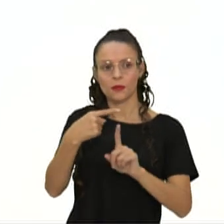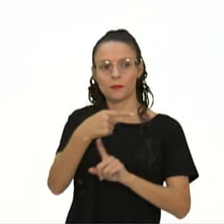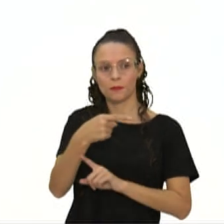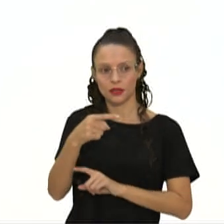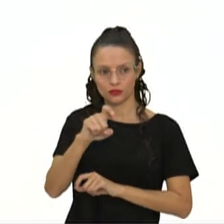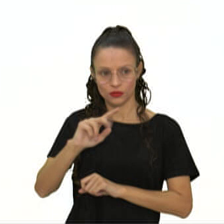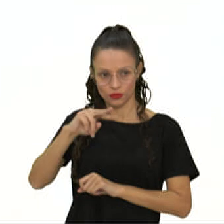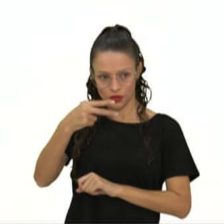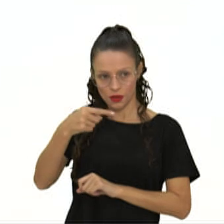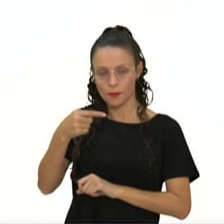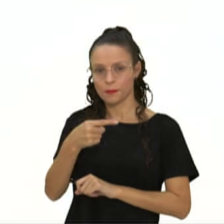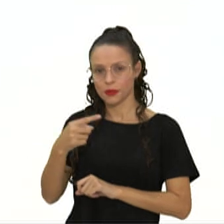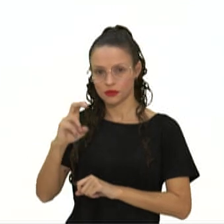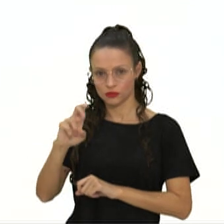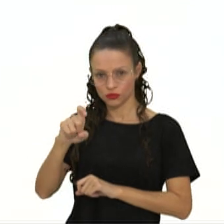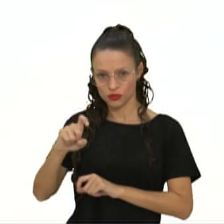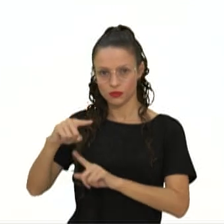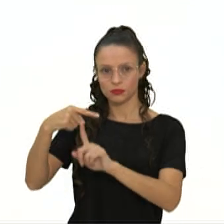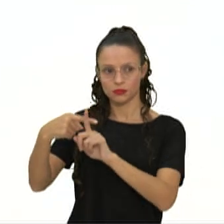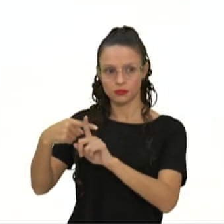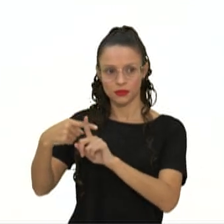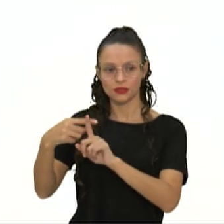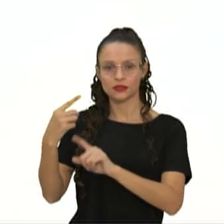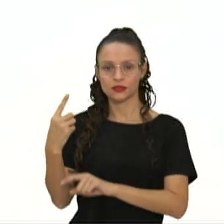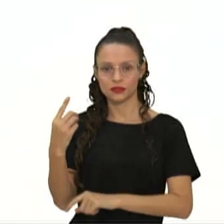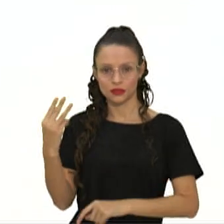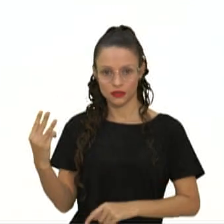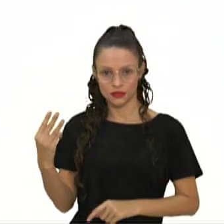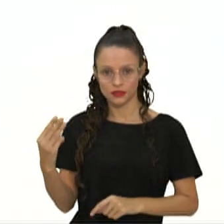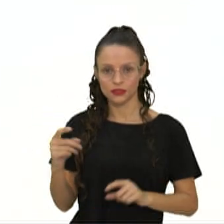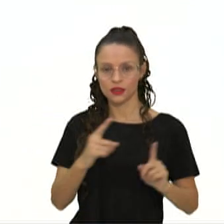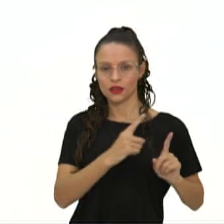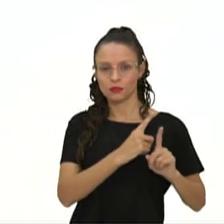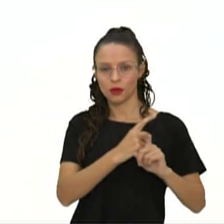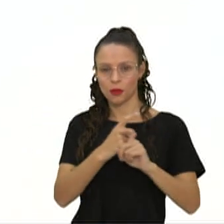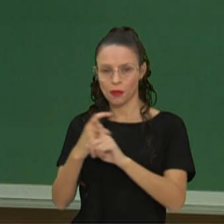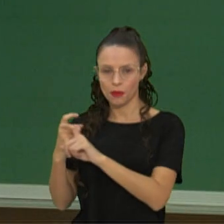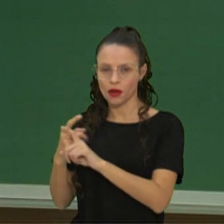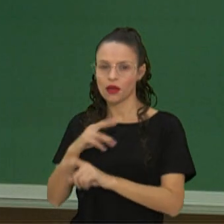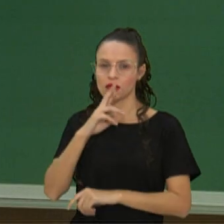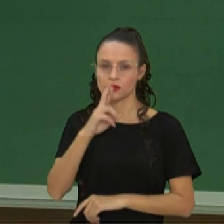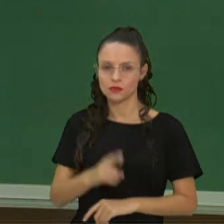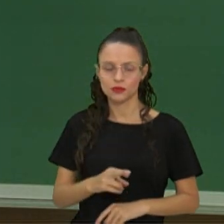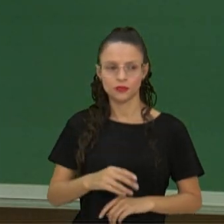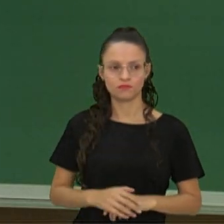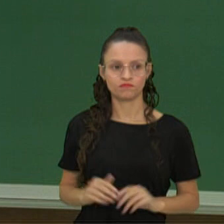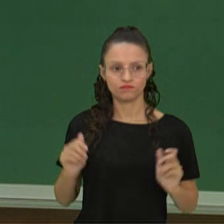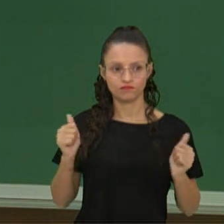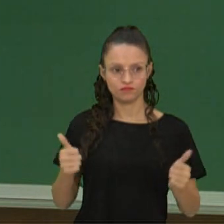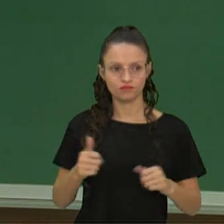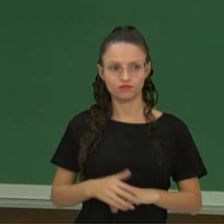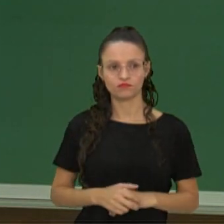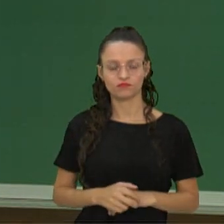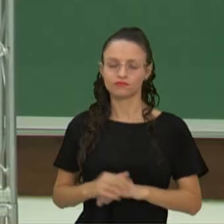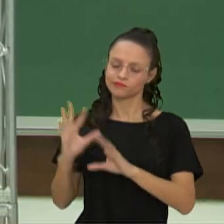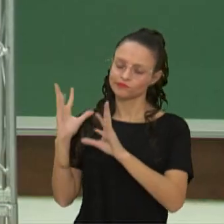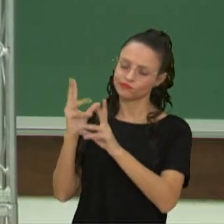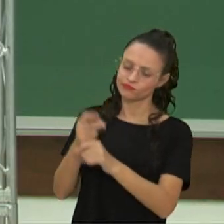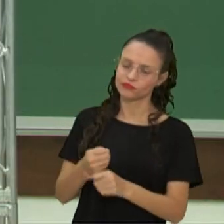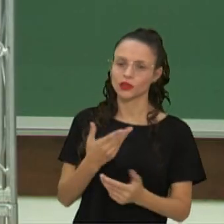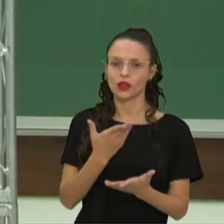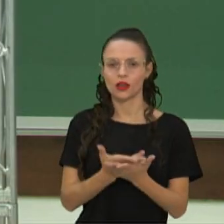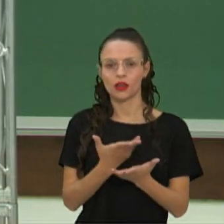quadrado, menos 5x e mais 13. Esse é o nosso polinômio resposta, tá bom? Aí o que nós aprendemos